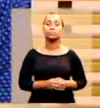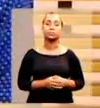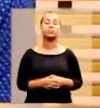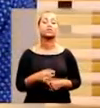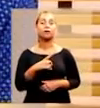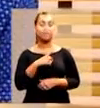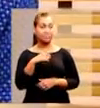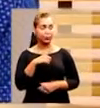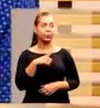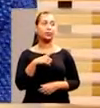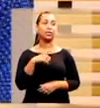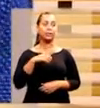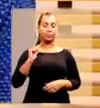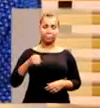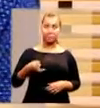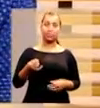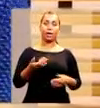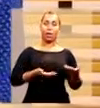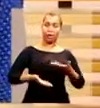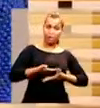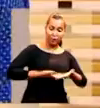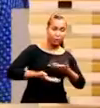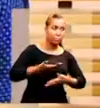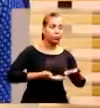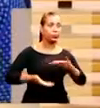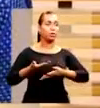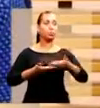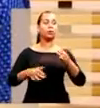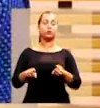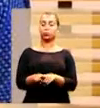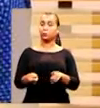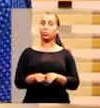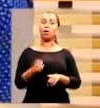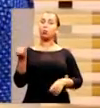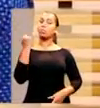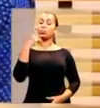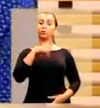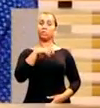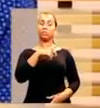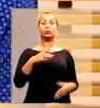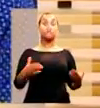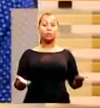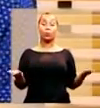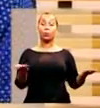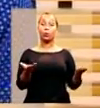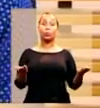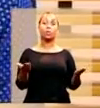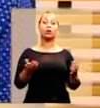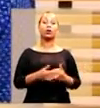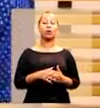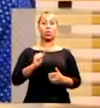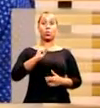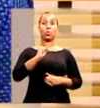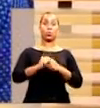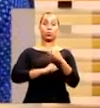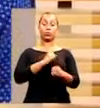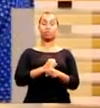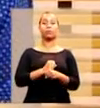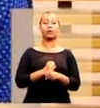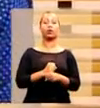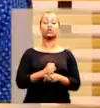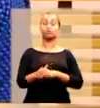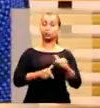Isso tem. No meio a gente tem relacionamento, né? Relacionamento também é muito importante. A gente está agora indo para o 8º